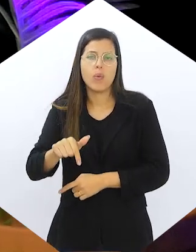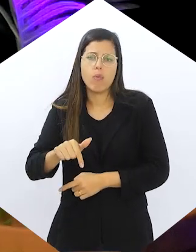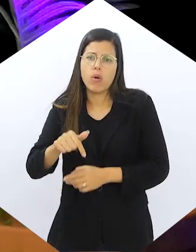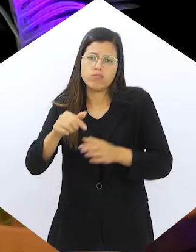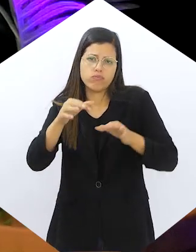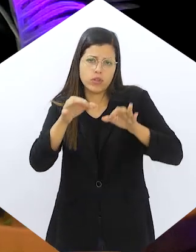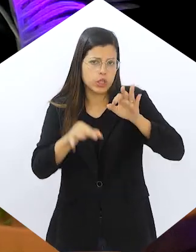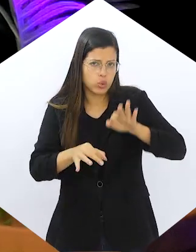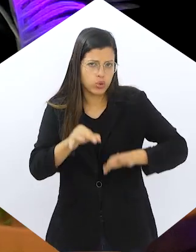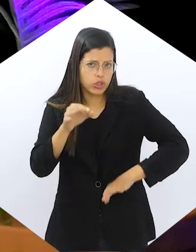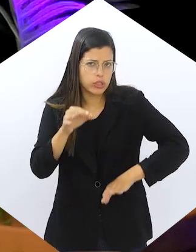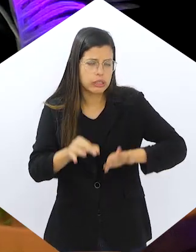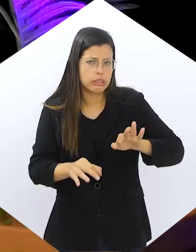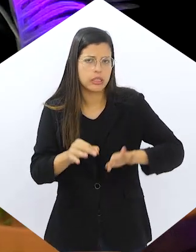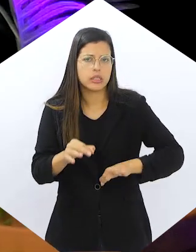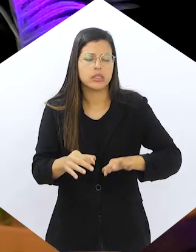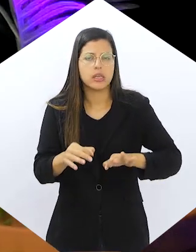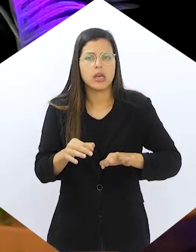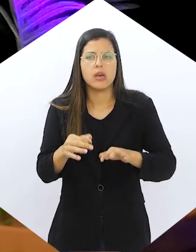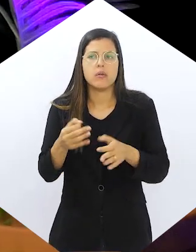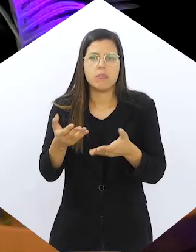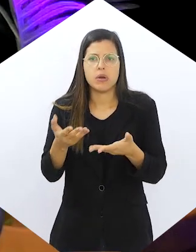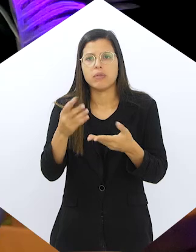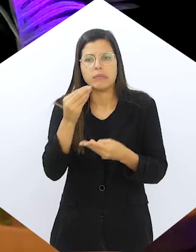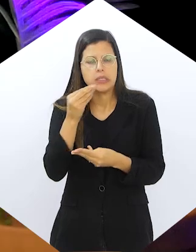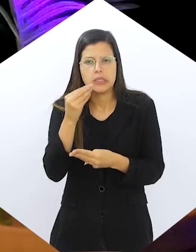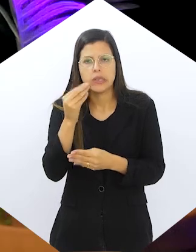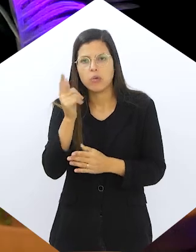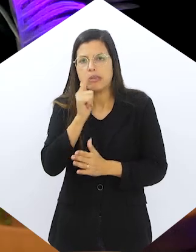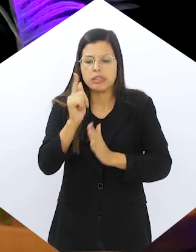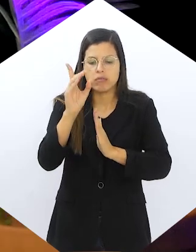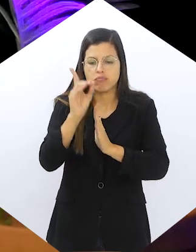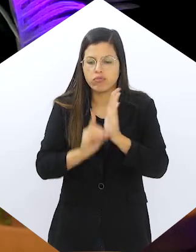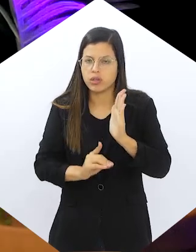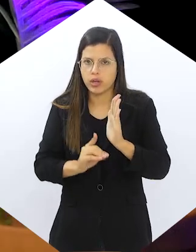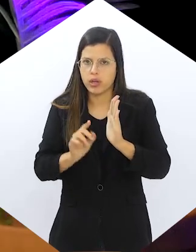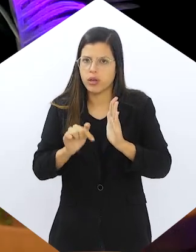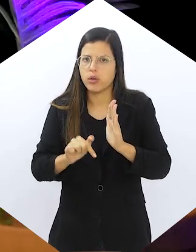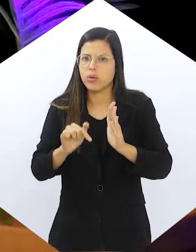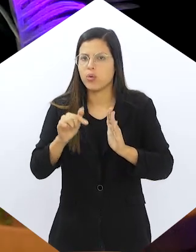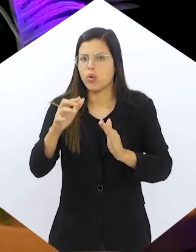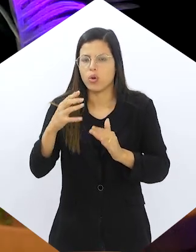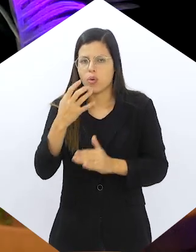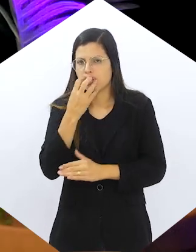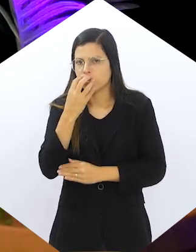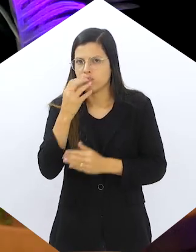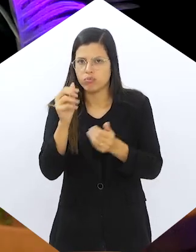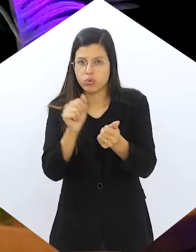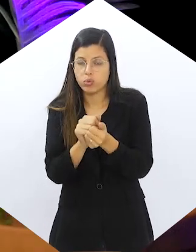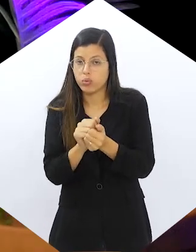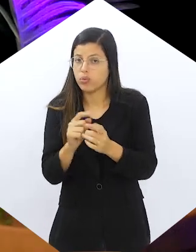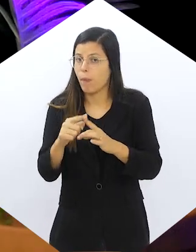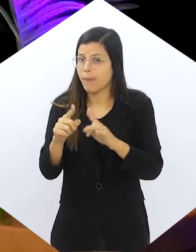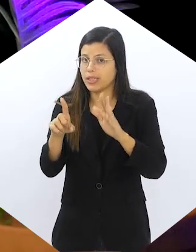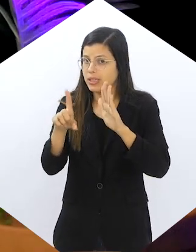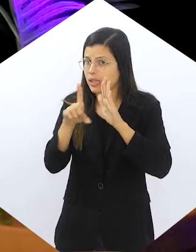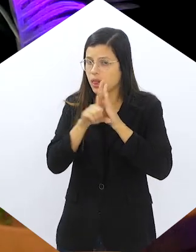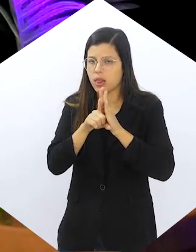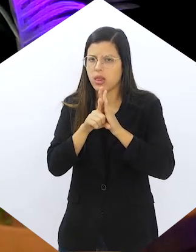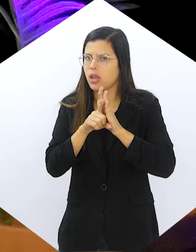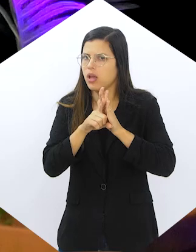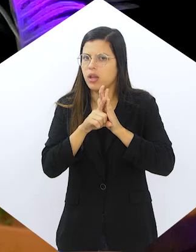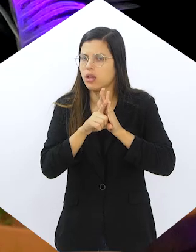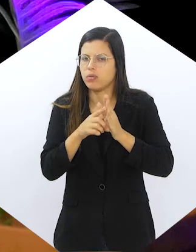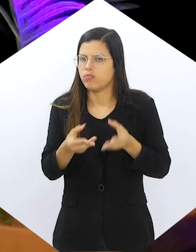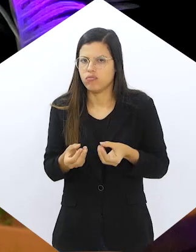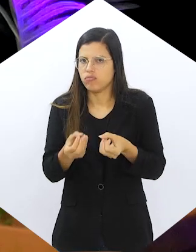através da justiça buscar os seus direitos para conseguir que o cão viaje. Mas a lei em si não dá direito a ele embarcar na cabine